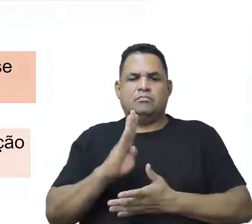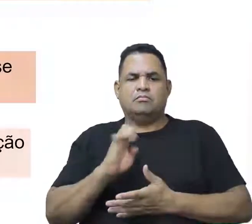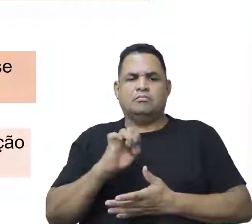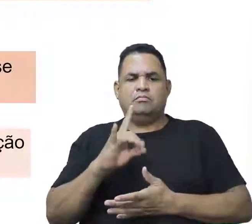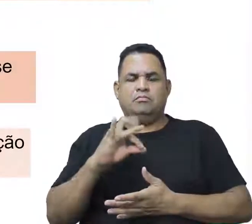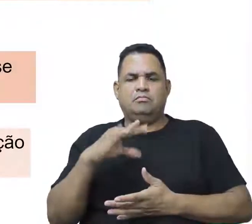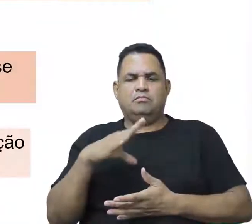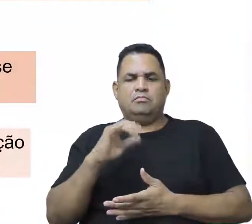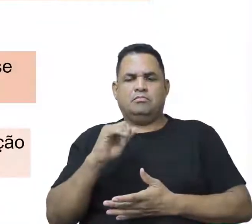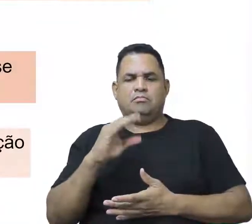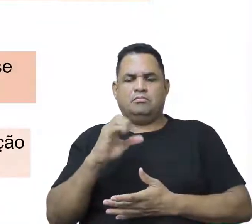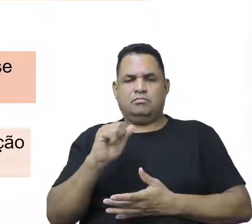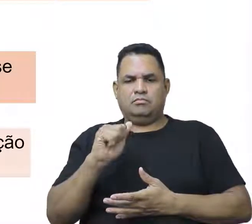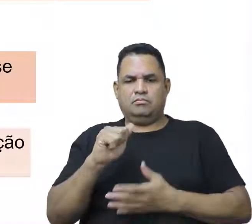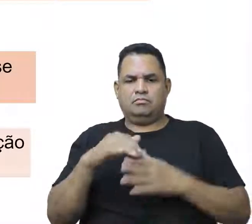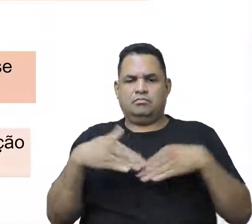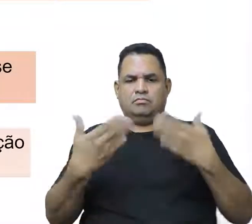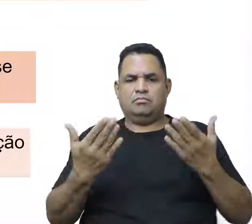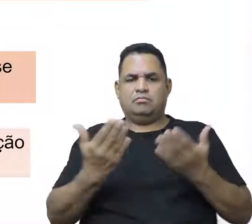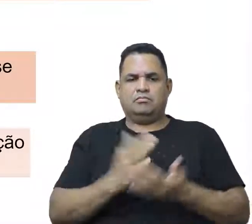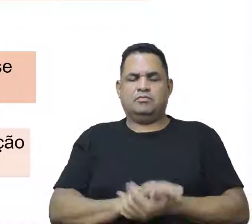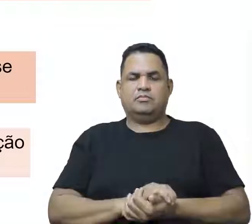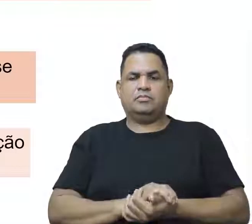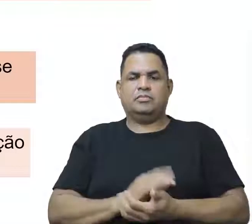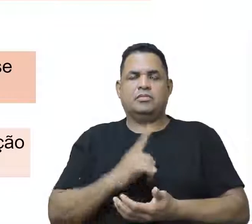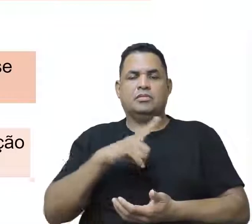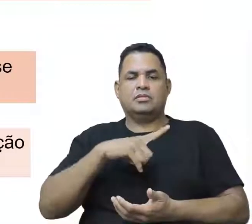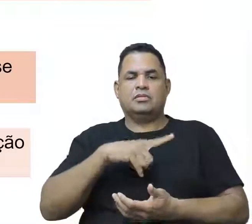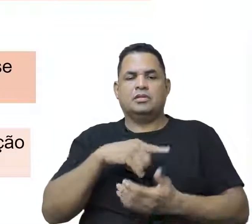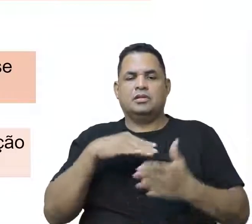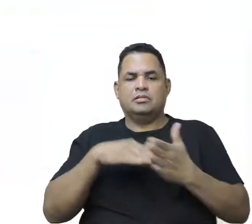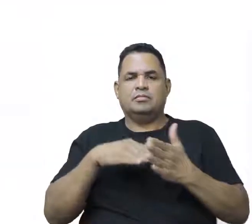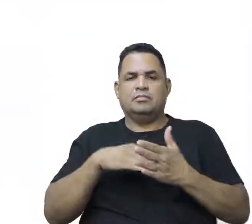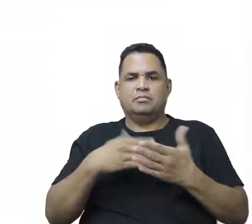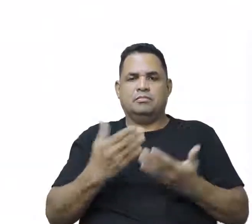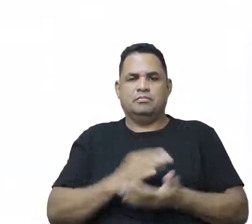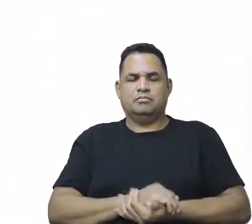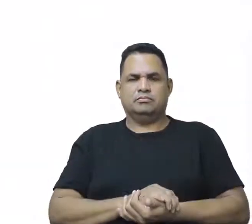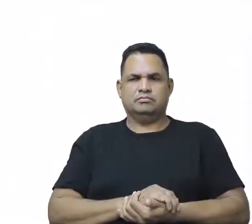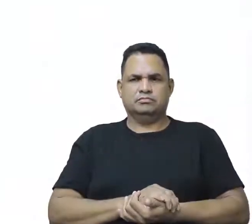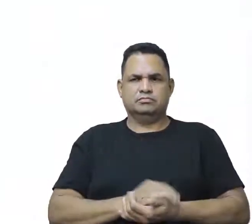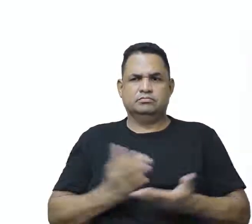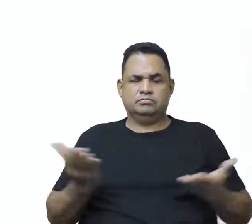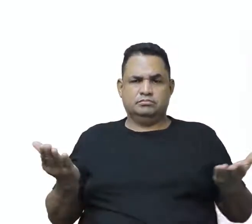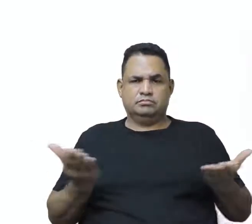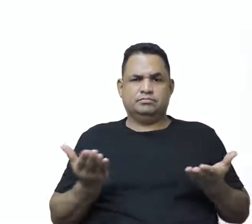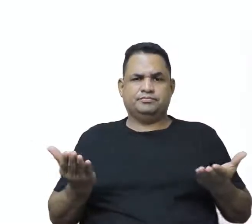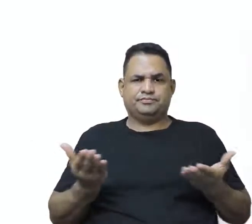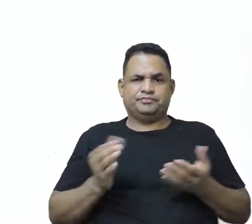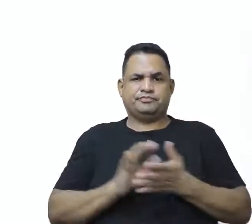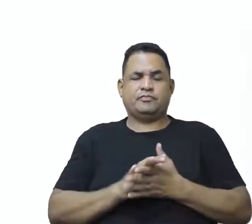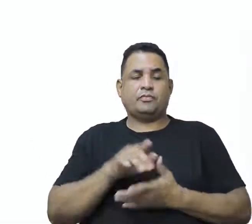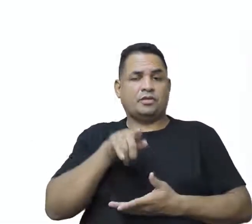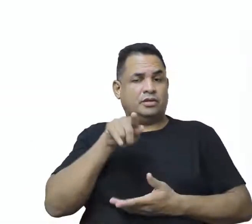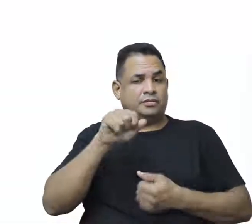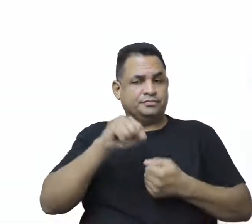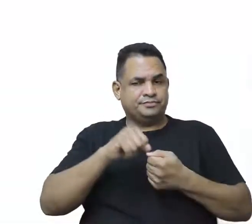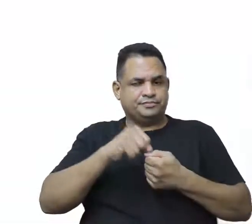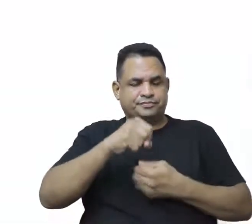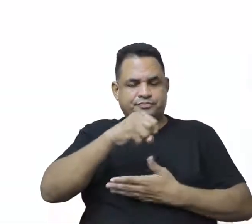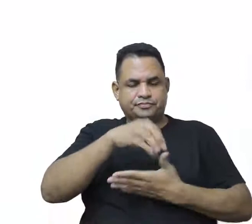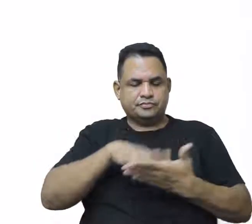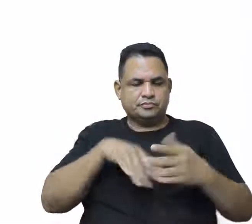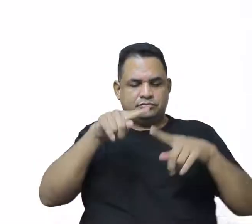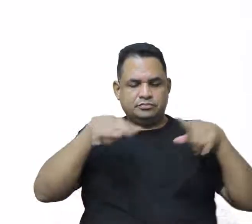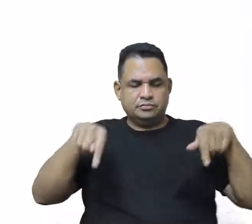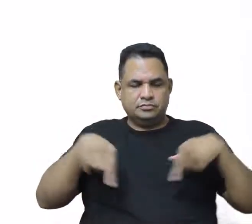né, pela ação burocrática. E já havia uma limitação em relação a isso, tá certo? Agora, galerinha, vocês vão fazer a atividade